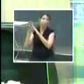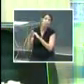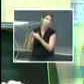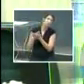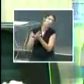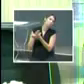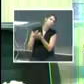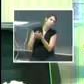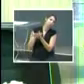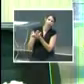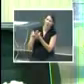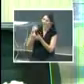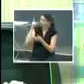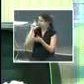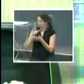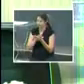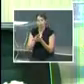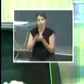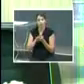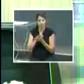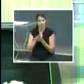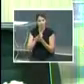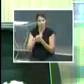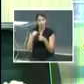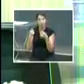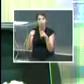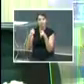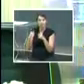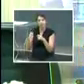Só adorando que se conquista.